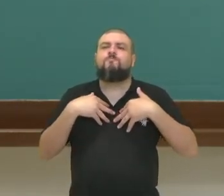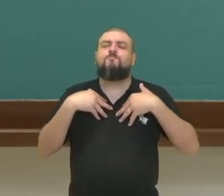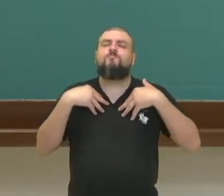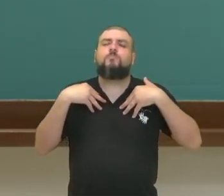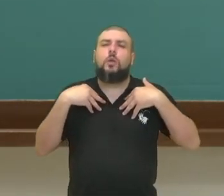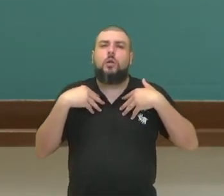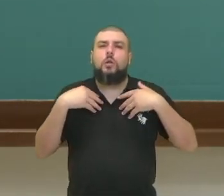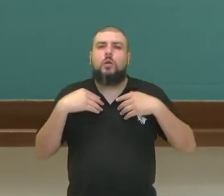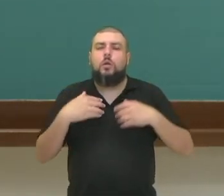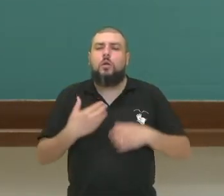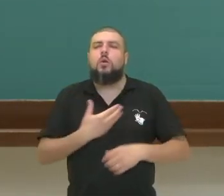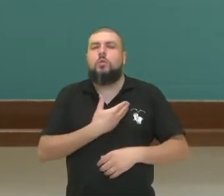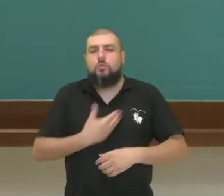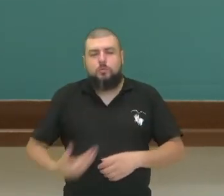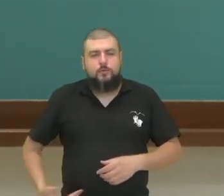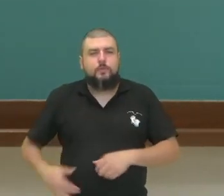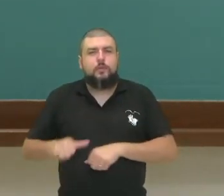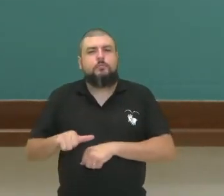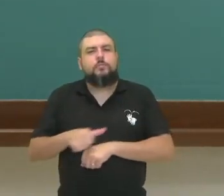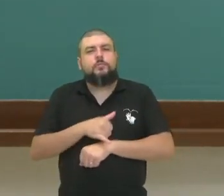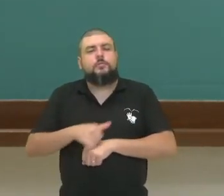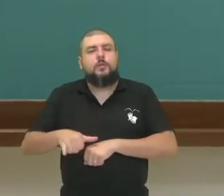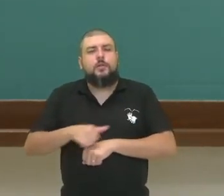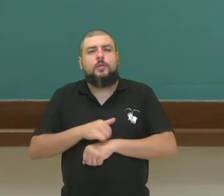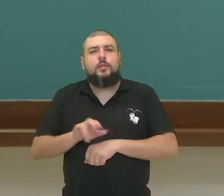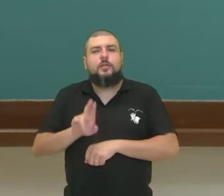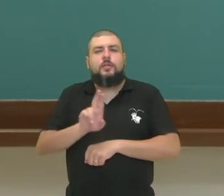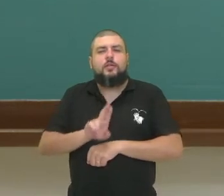queria se utilizar. Inclusive, foi nessa Copa